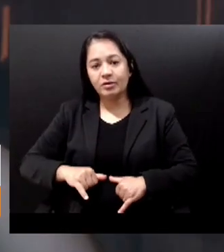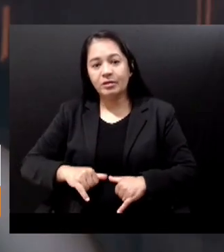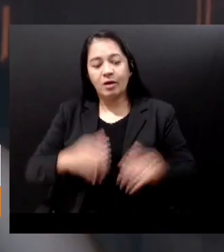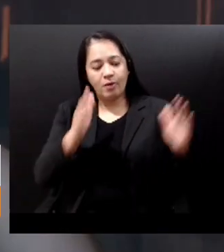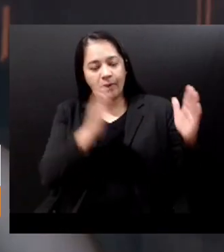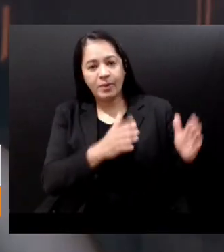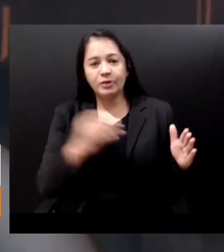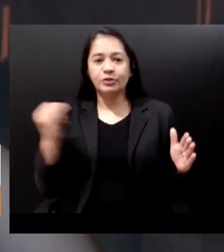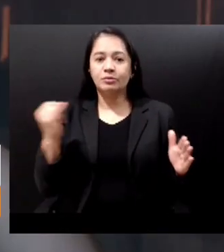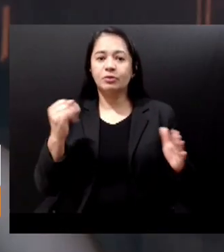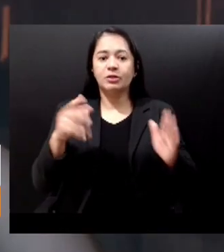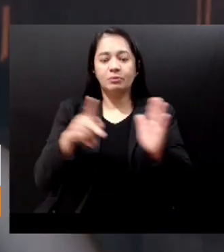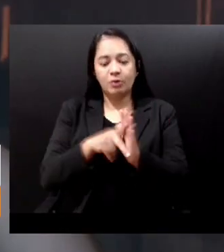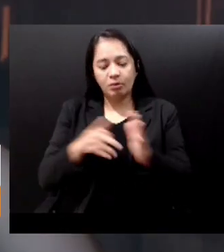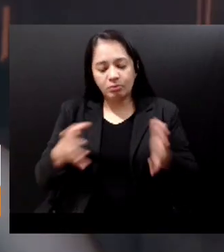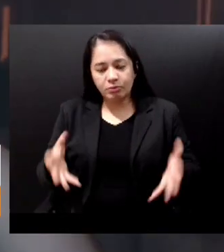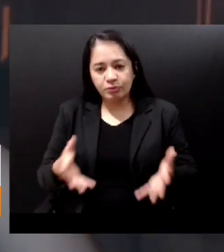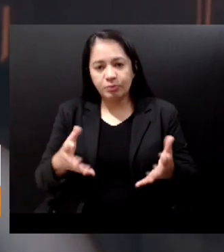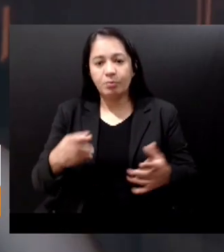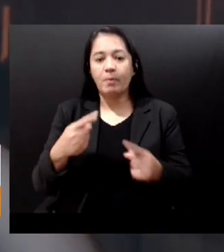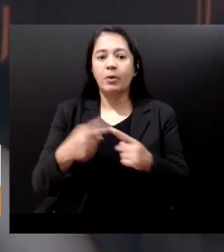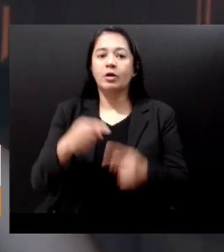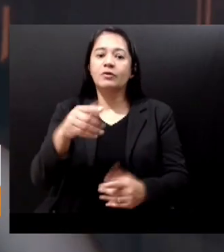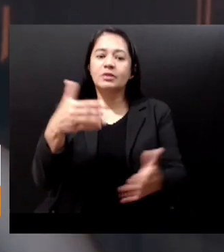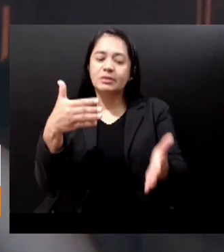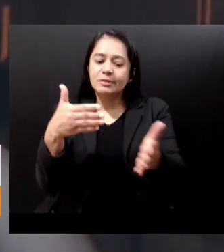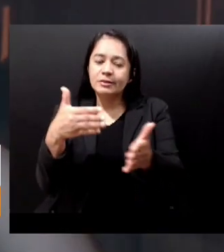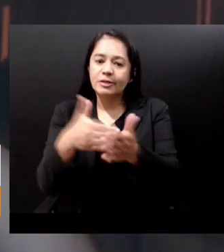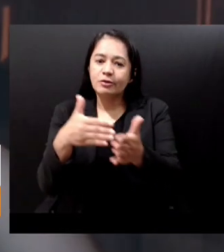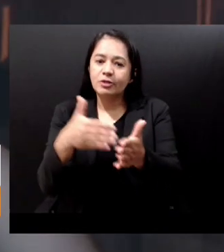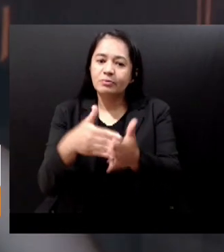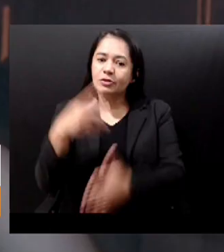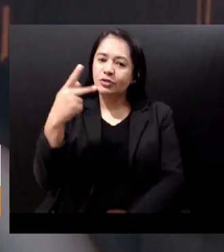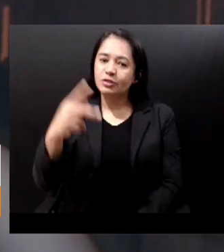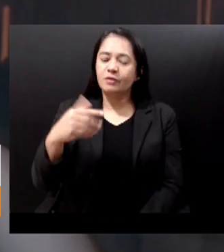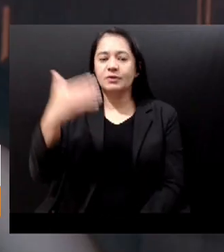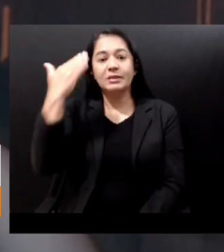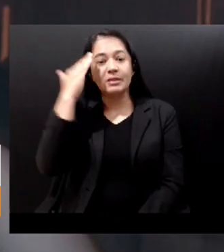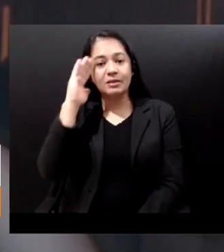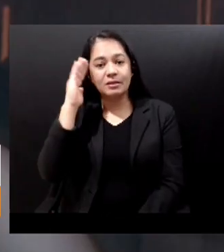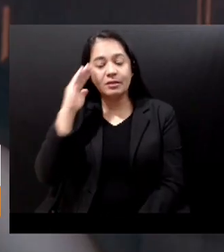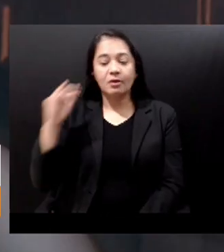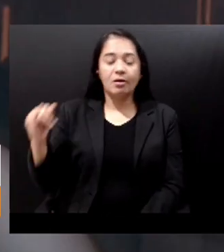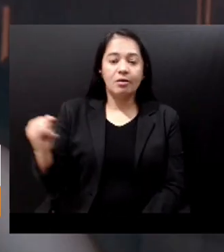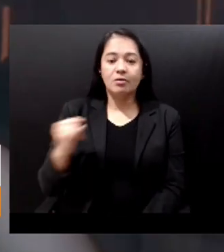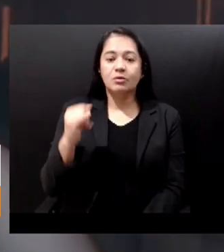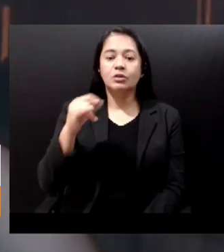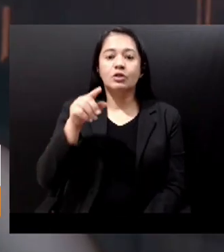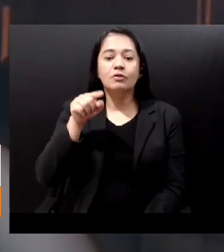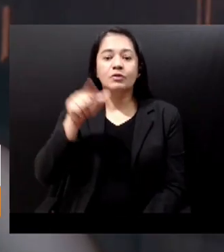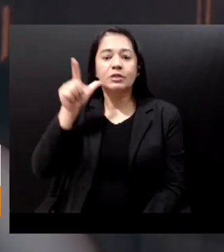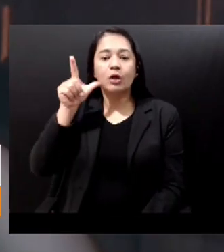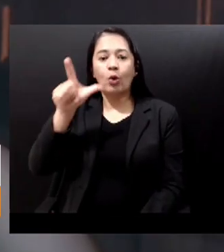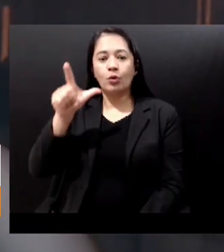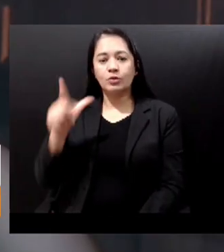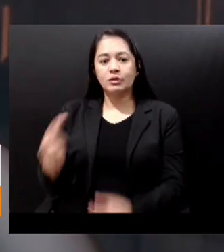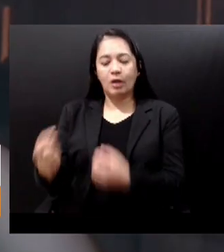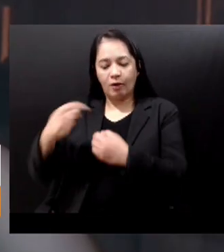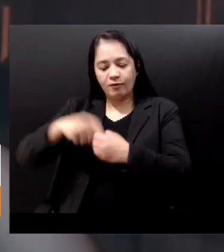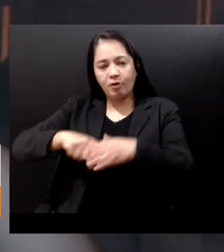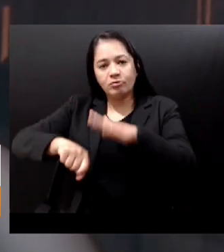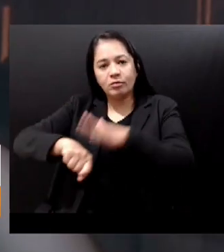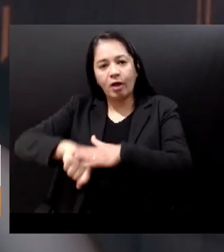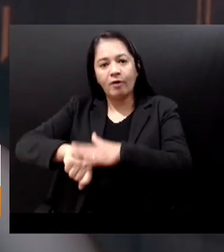você entender os seus limites é muito importante para que você consiga voltar à tarefa, voltar a